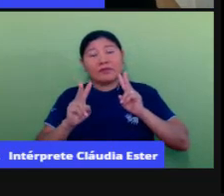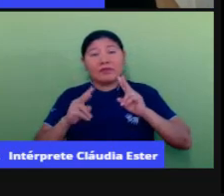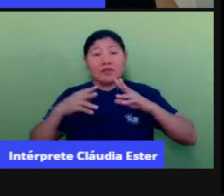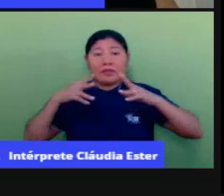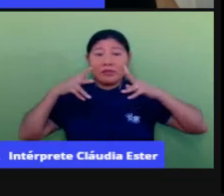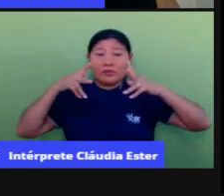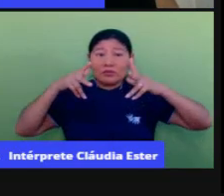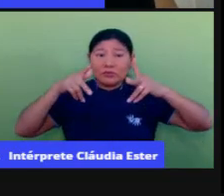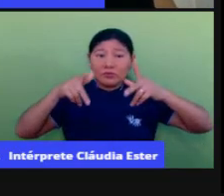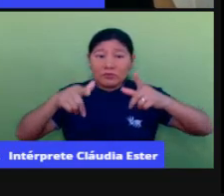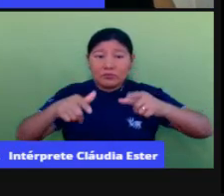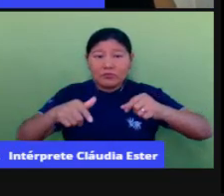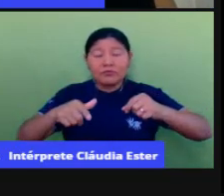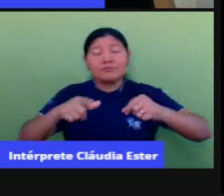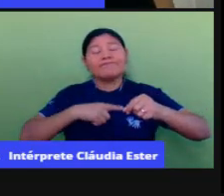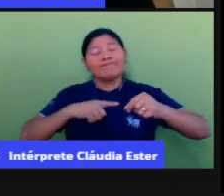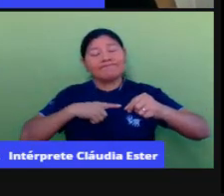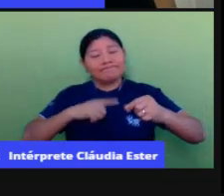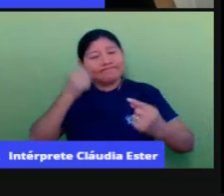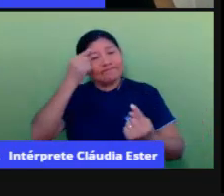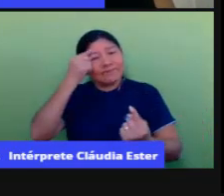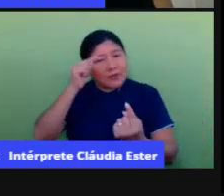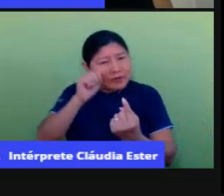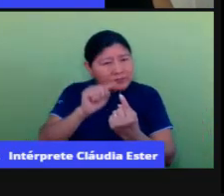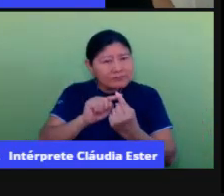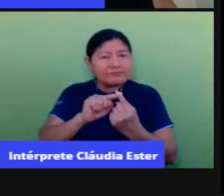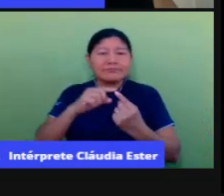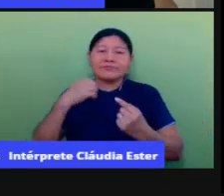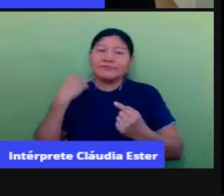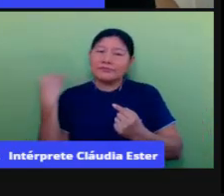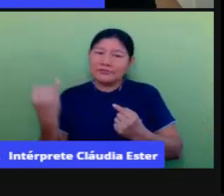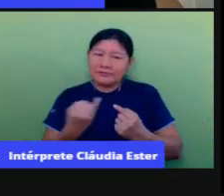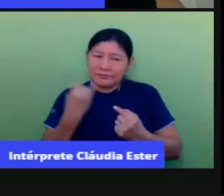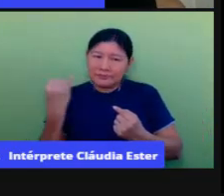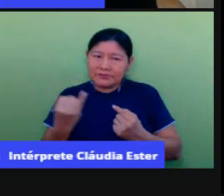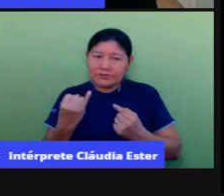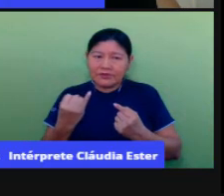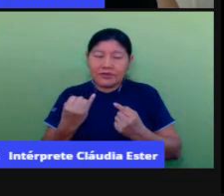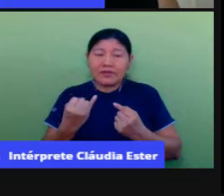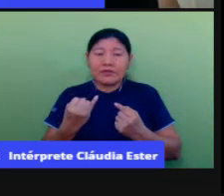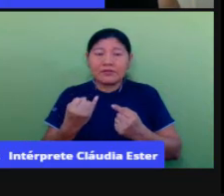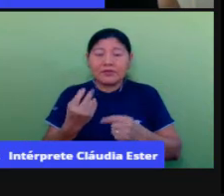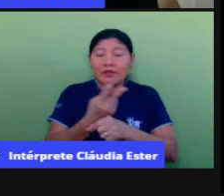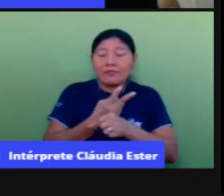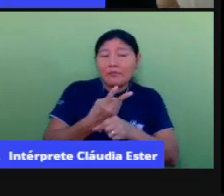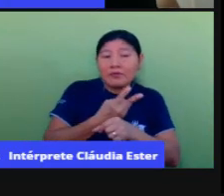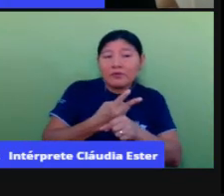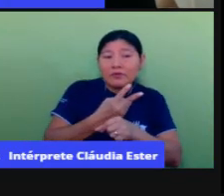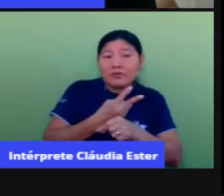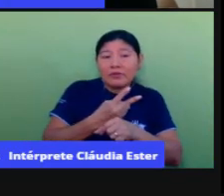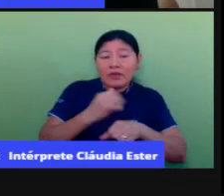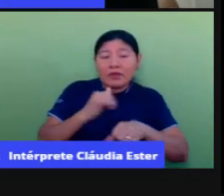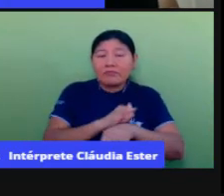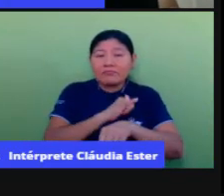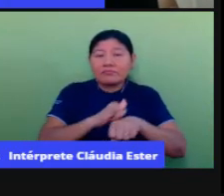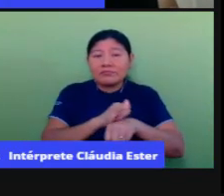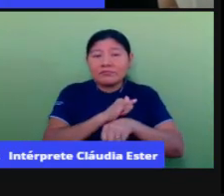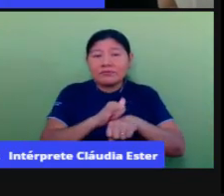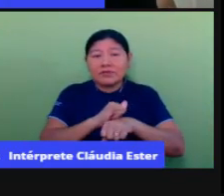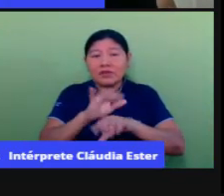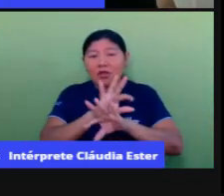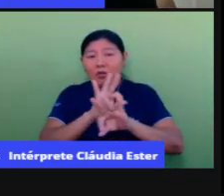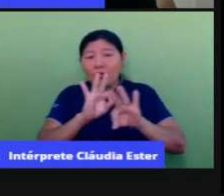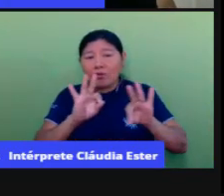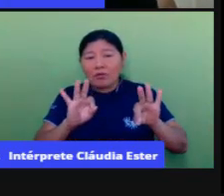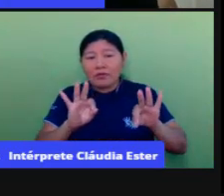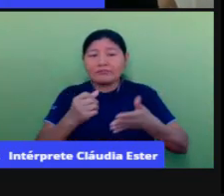essas questões, para a gente buscar um caminho. E daí o primeiro passo para buscar esse caminho é entender quais são as normativas que nós temos